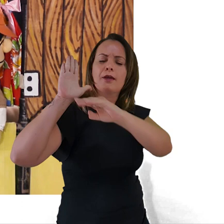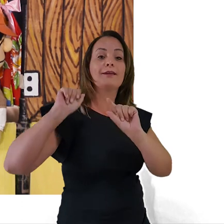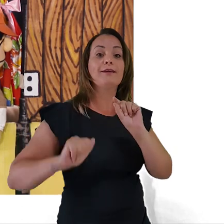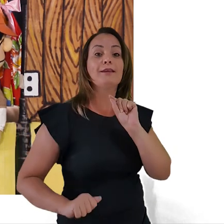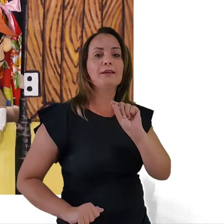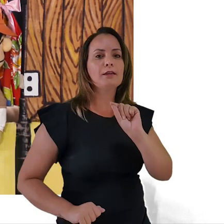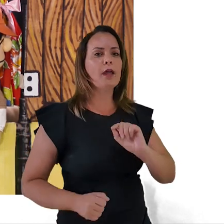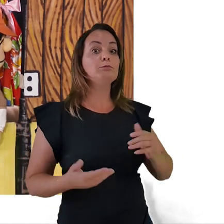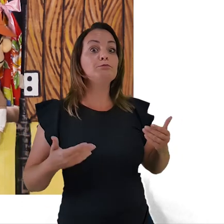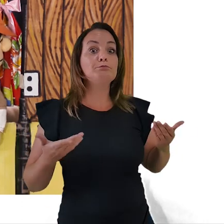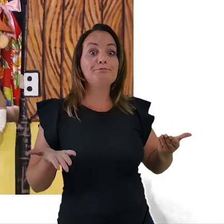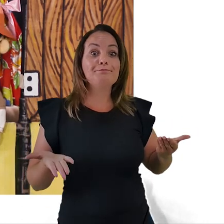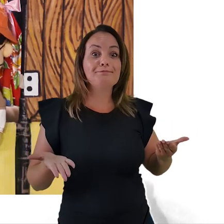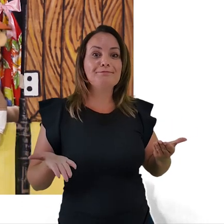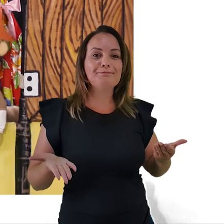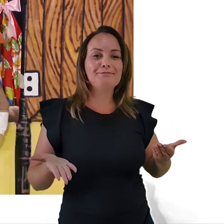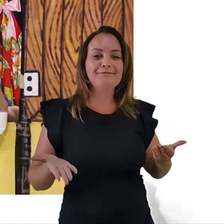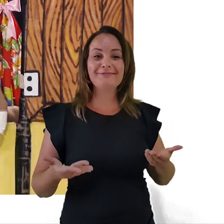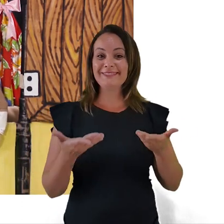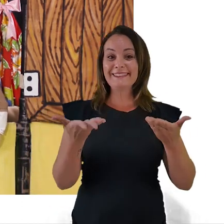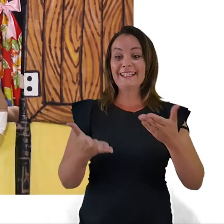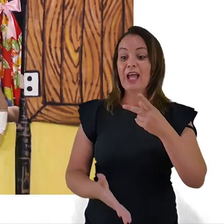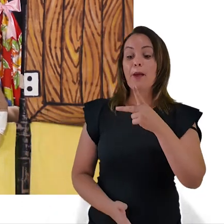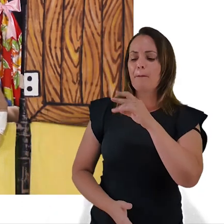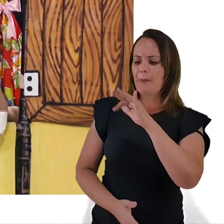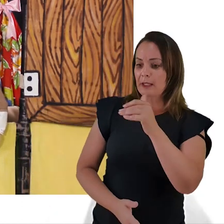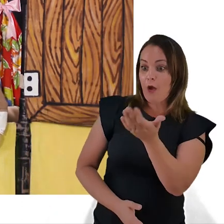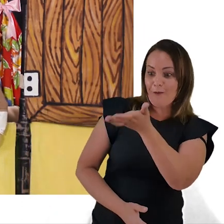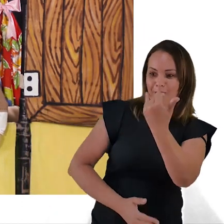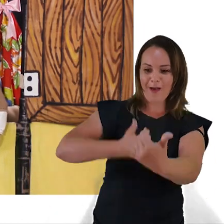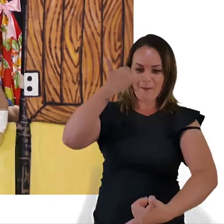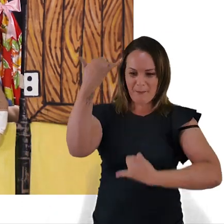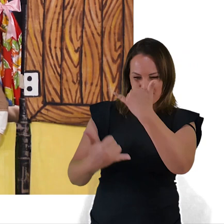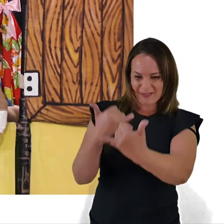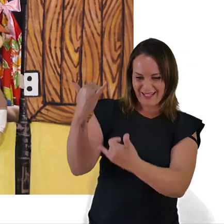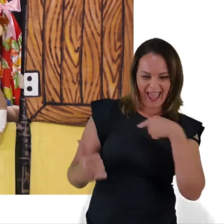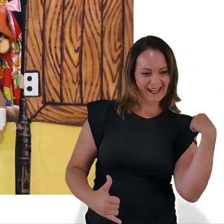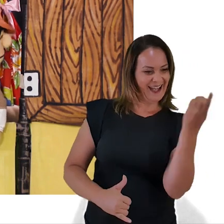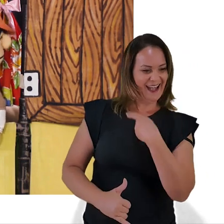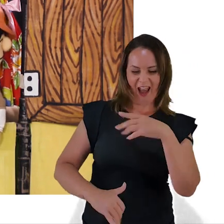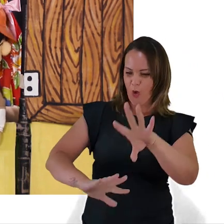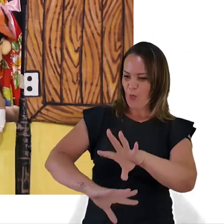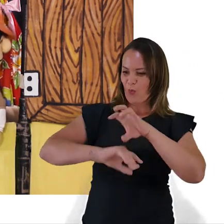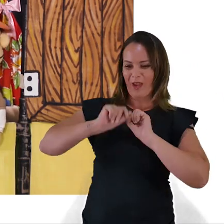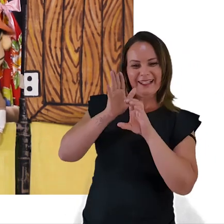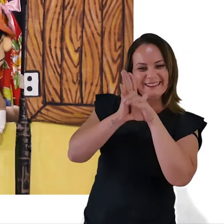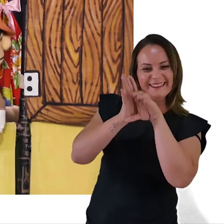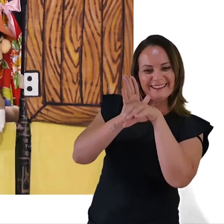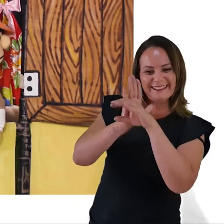Quem são? E aí, Pedro? Vamos brincar de cientistas? Vamos! Opa! Tchau!